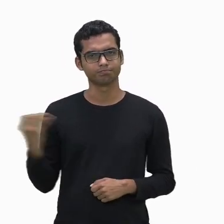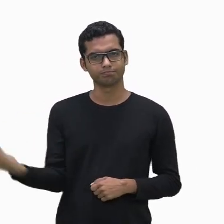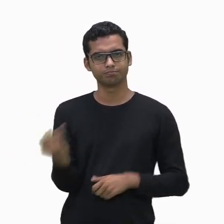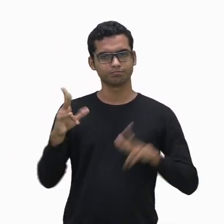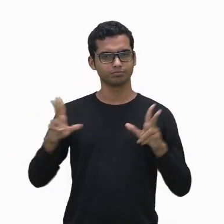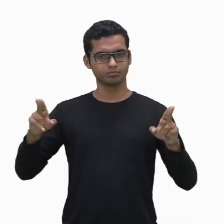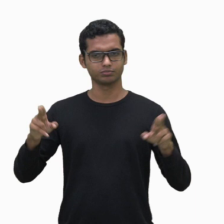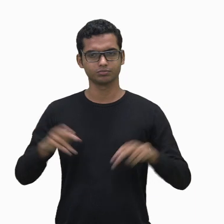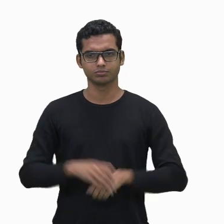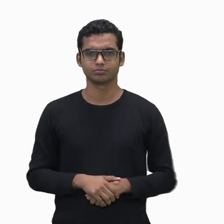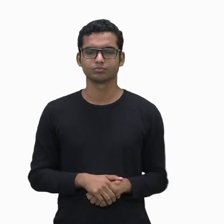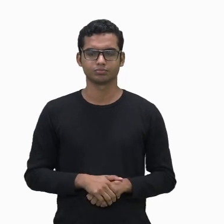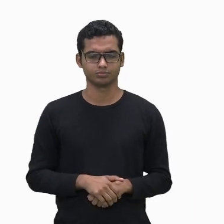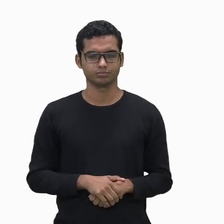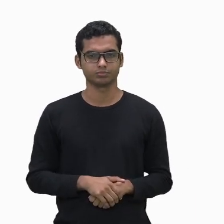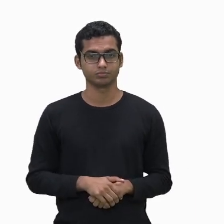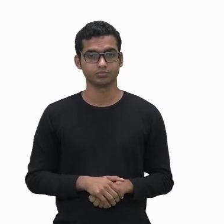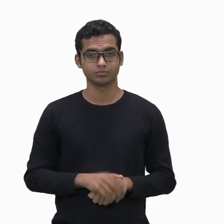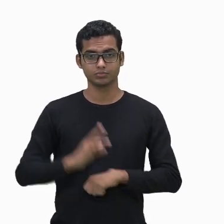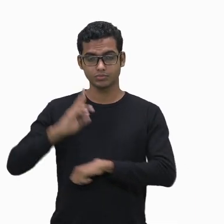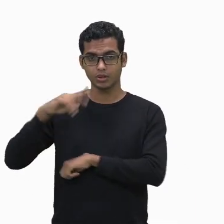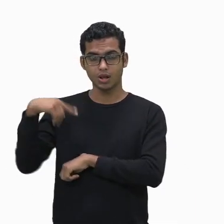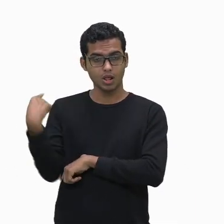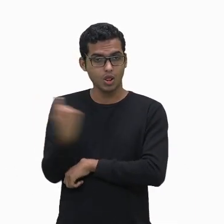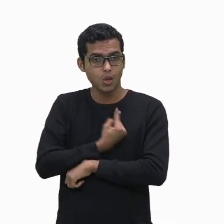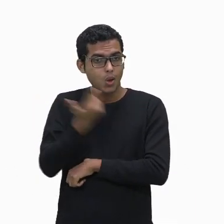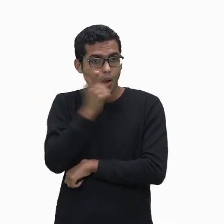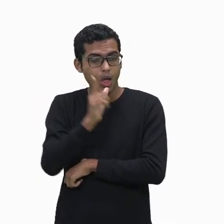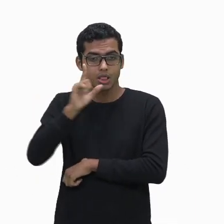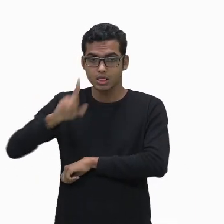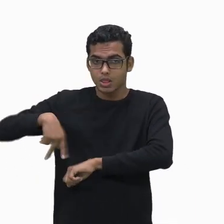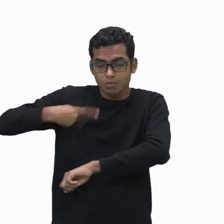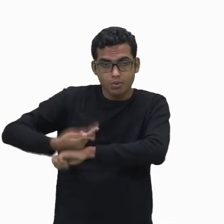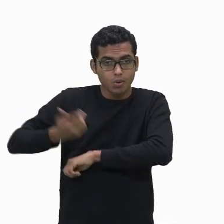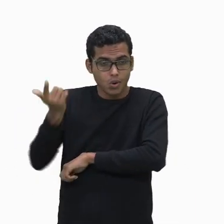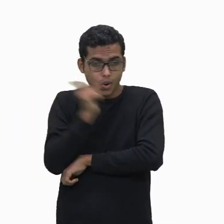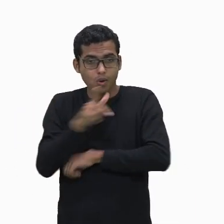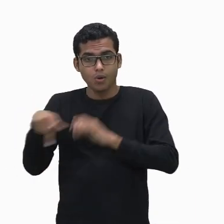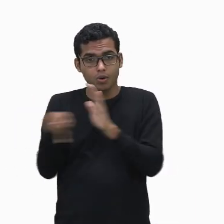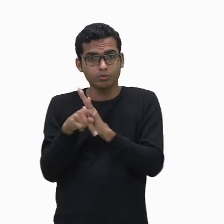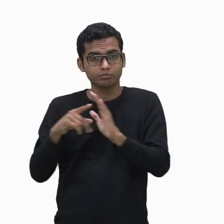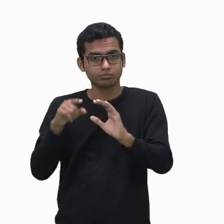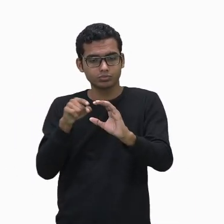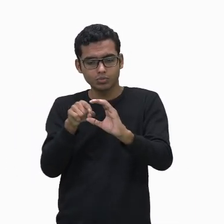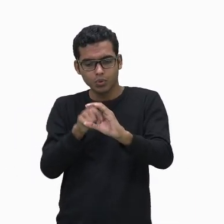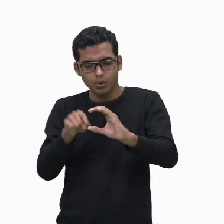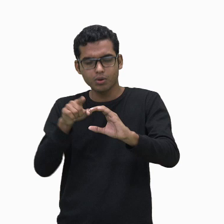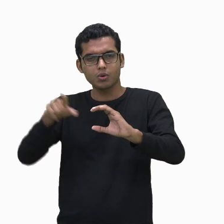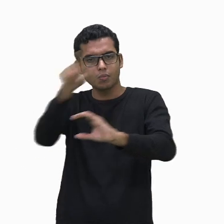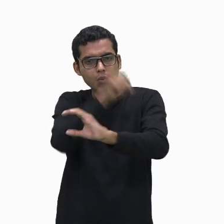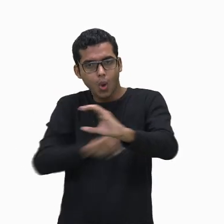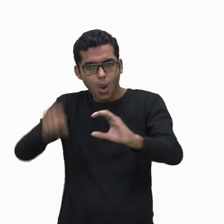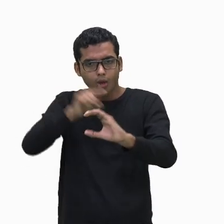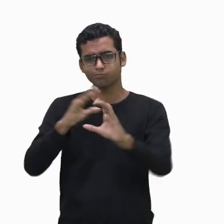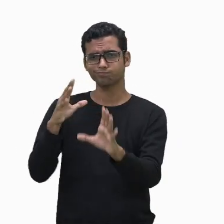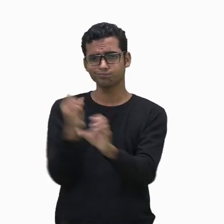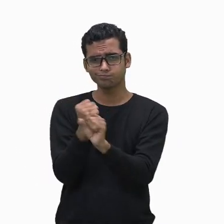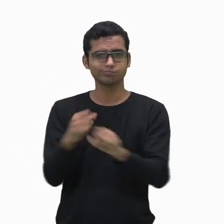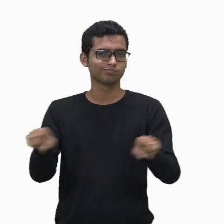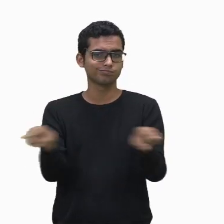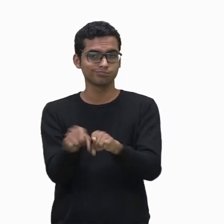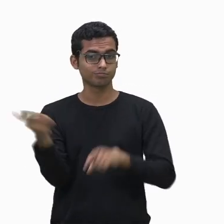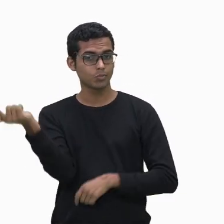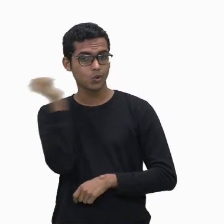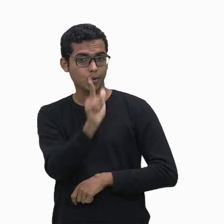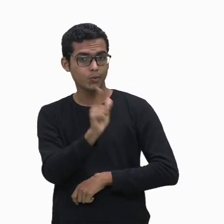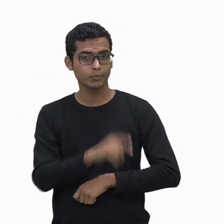duas circunferências, para poder a gente obter a nossa coroa, né? E efetivamente calculá-lo, tá?